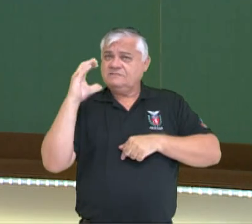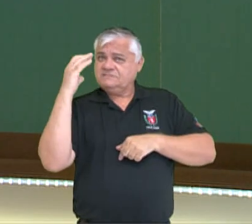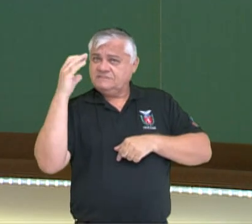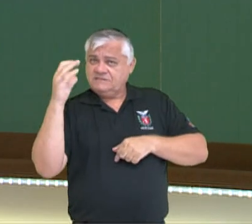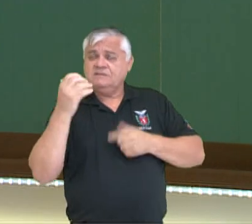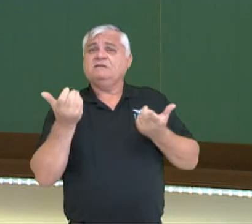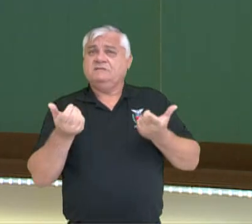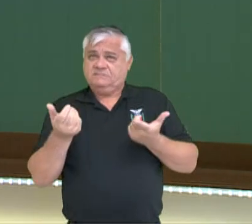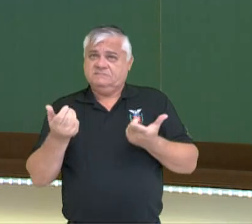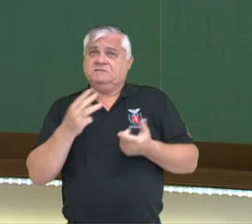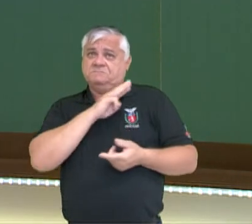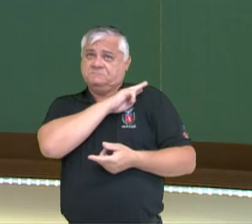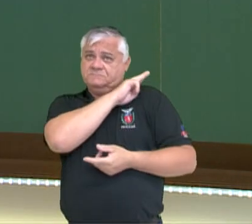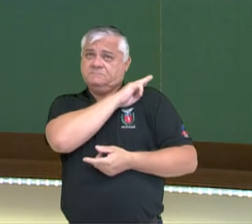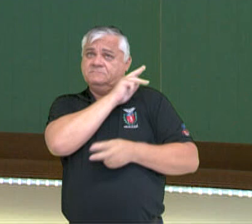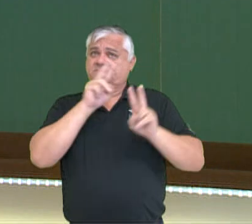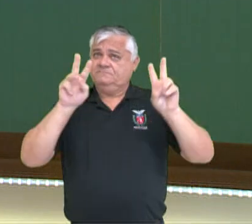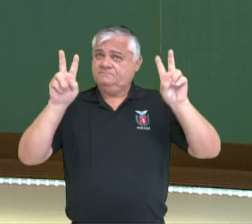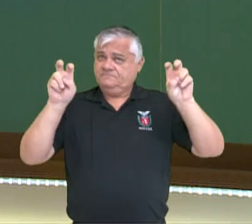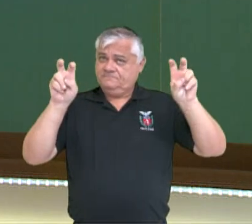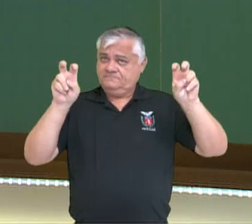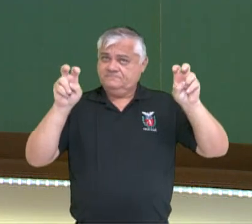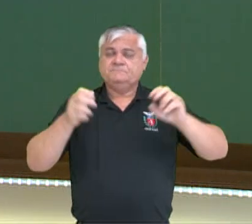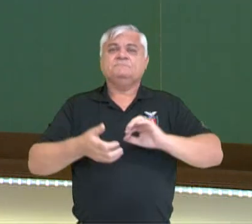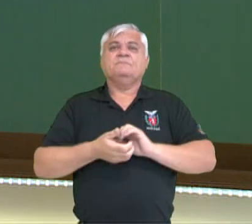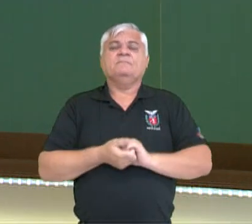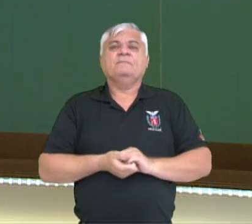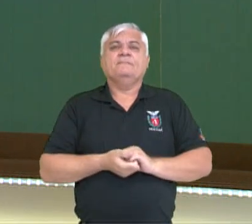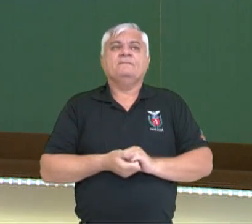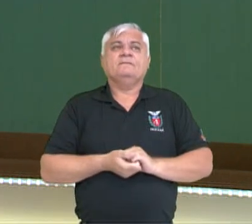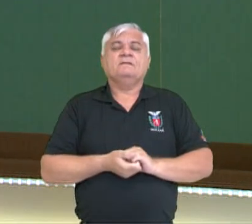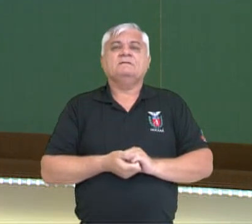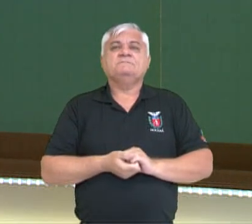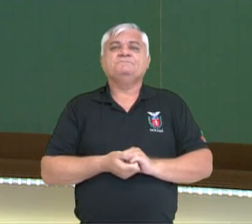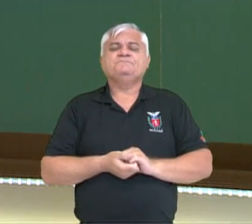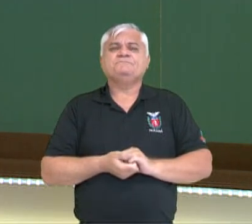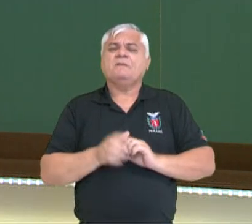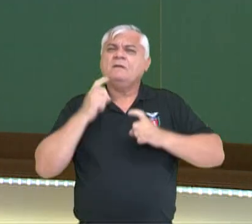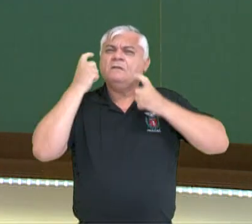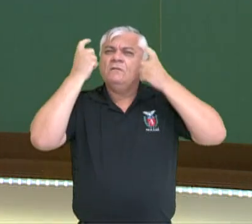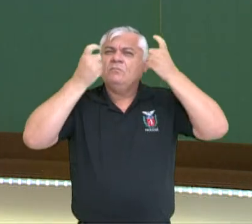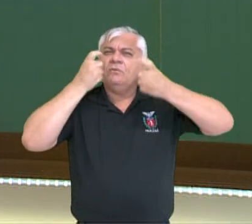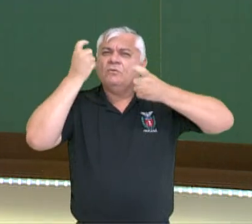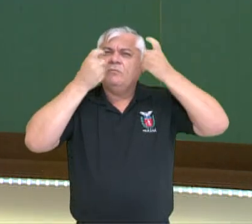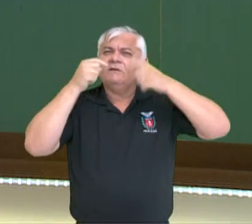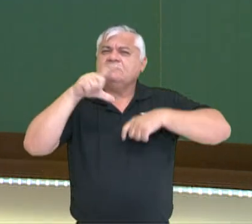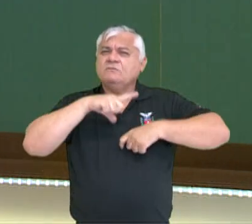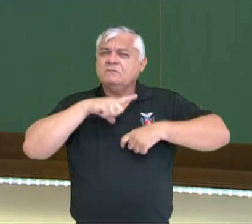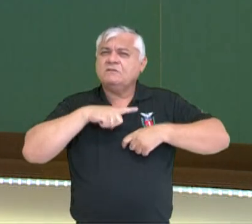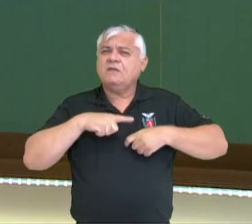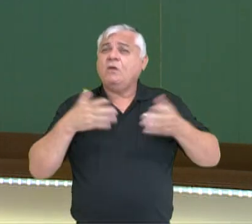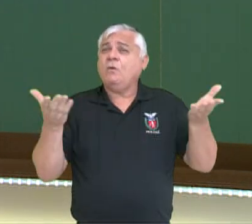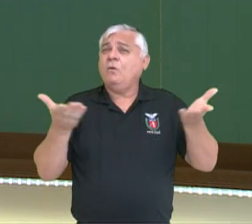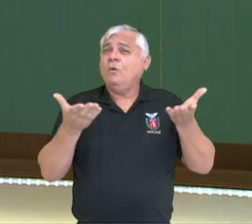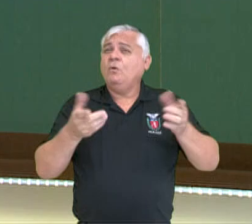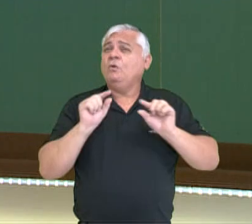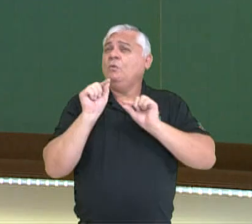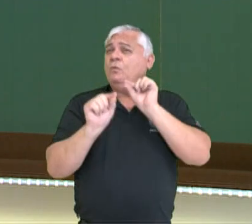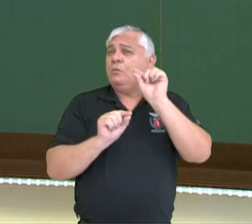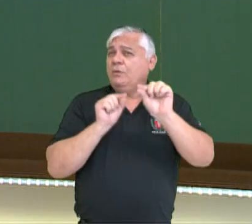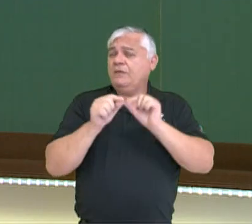terceira série do ensino médio. Dentre as principais preocupações da filosofia da ciência hoje, podemos